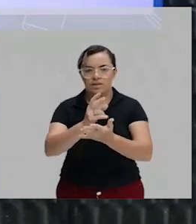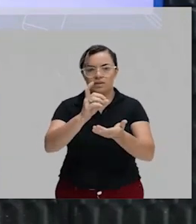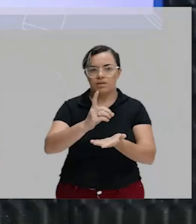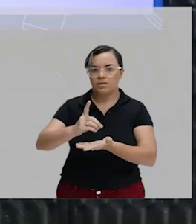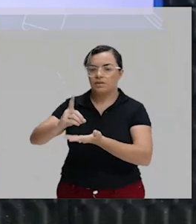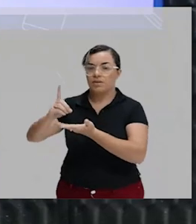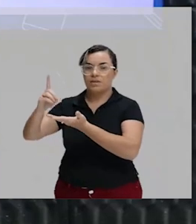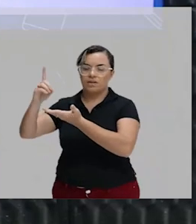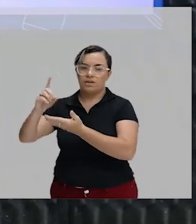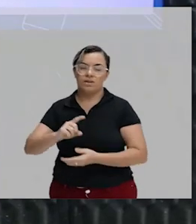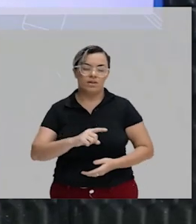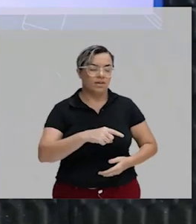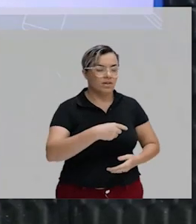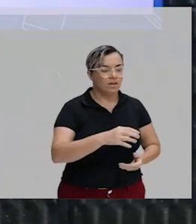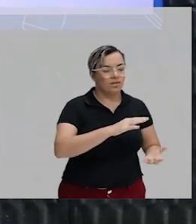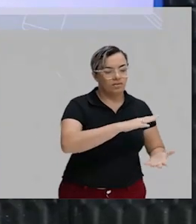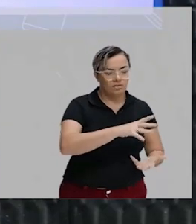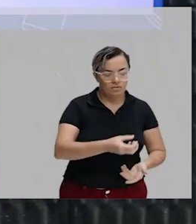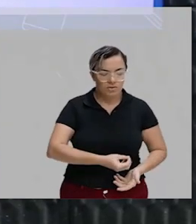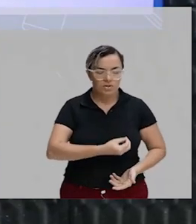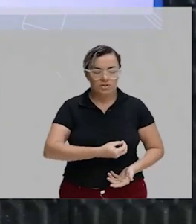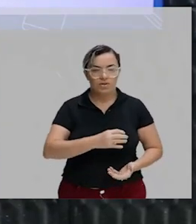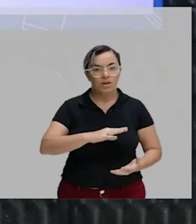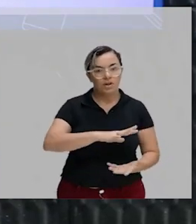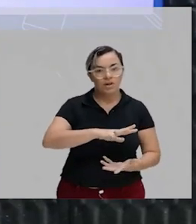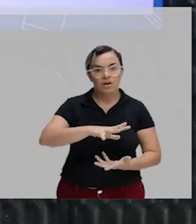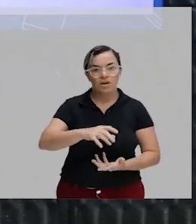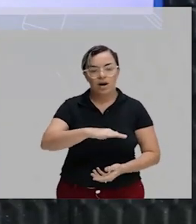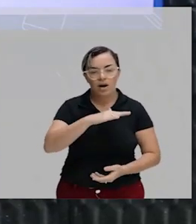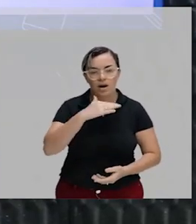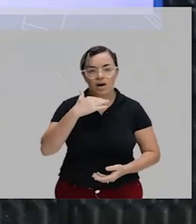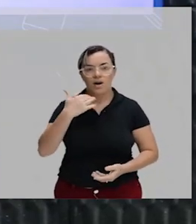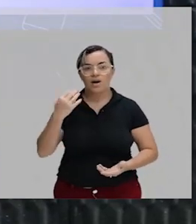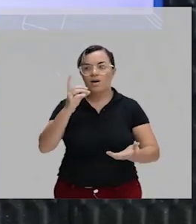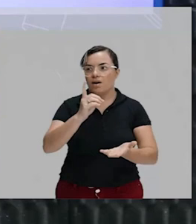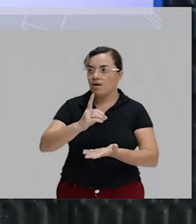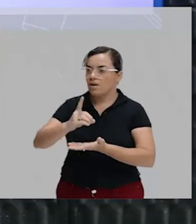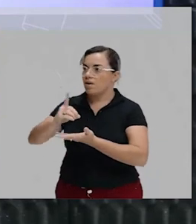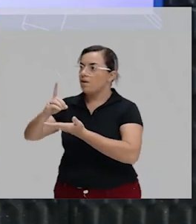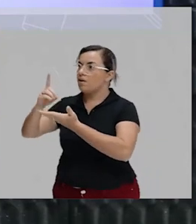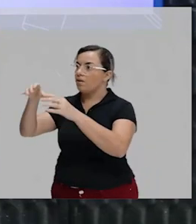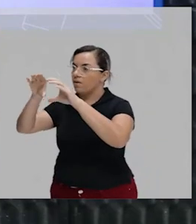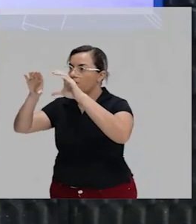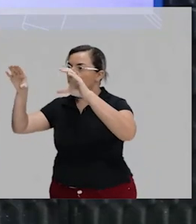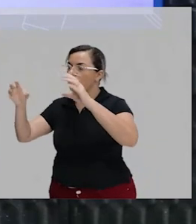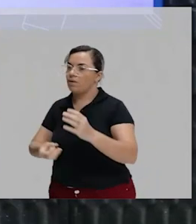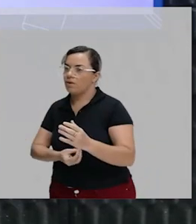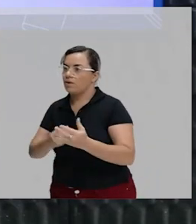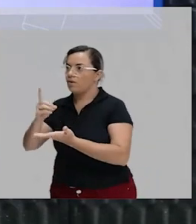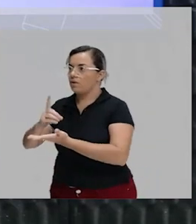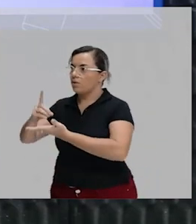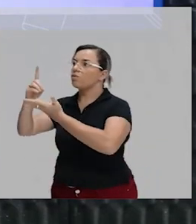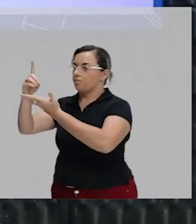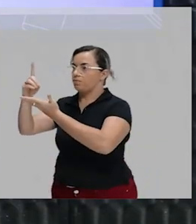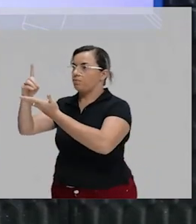terreno passar vai vir um julgamento e as pessoas que creem em Cristo como Salvador viverão viverão com com